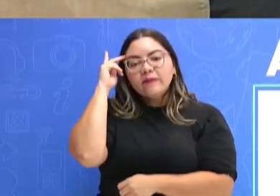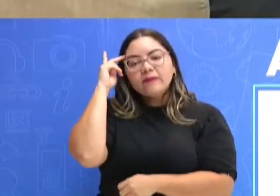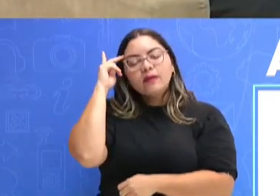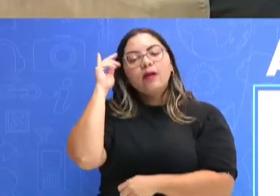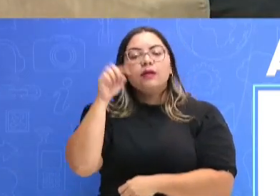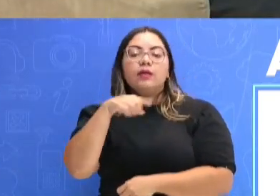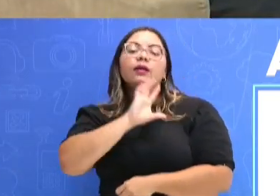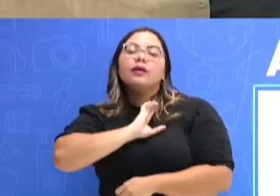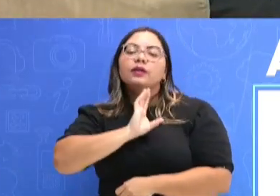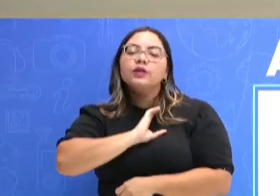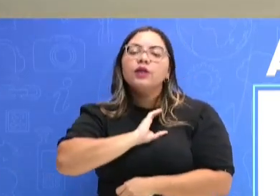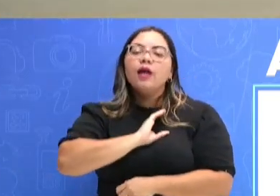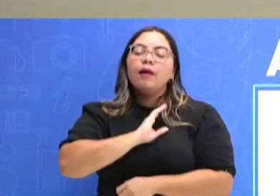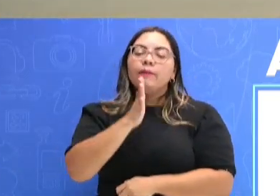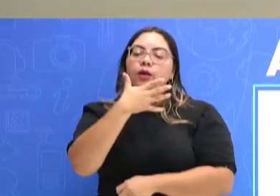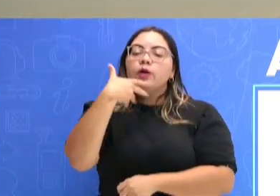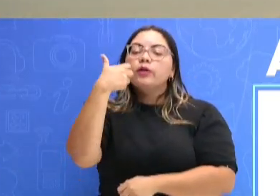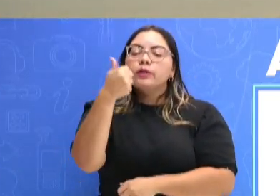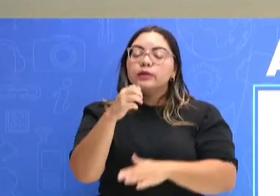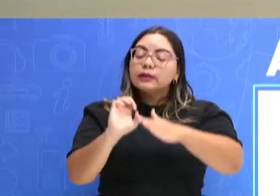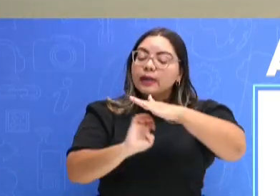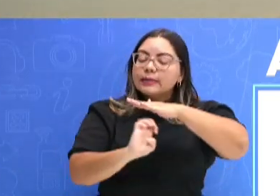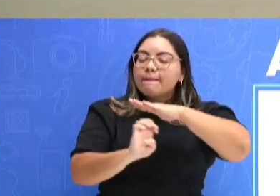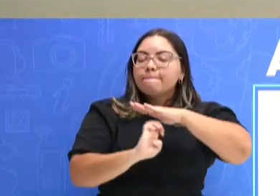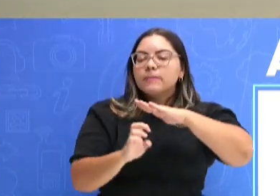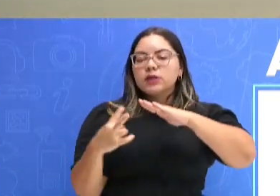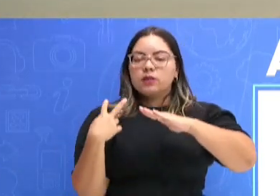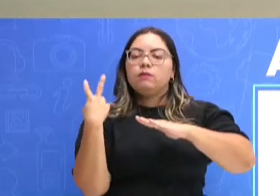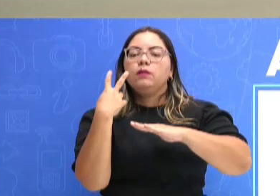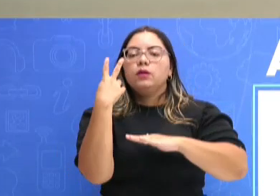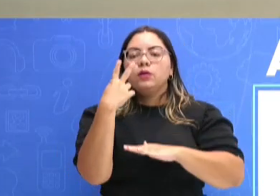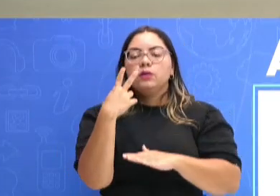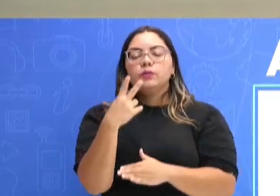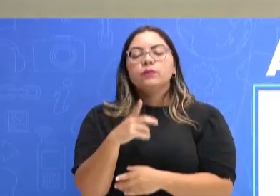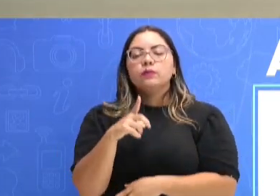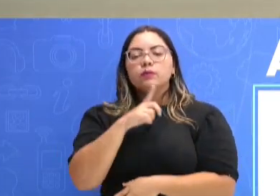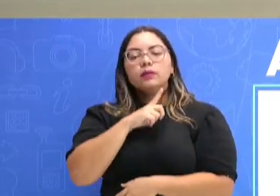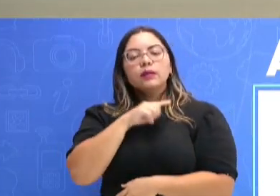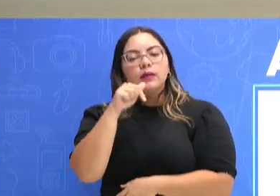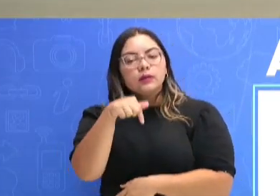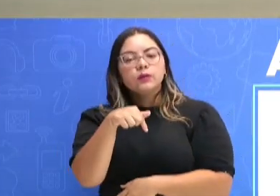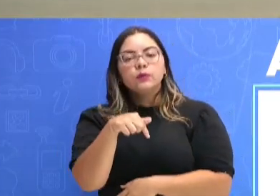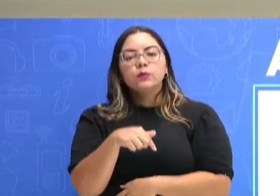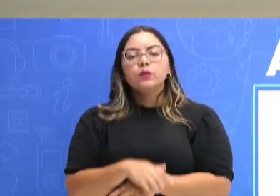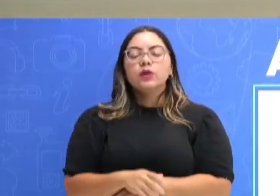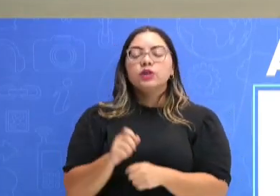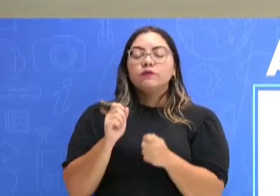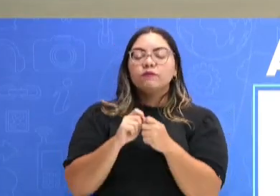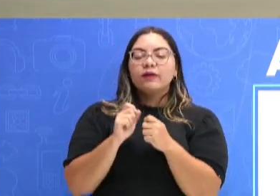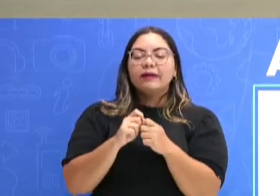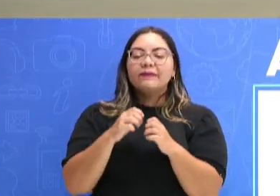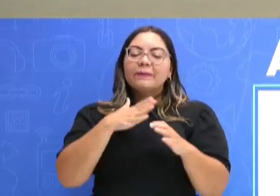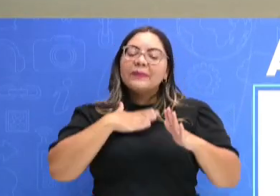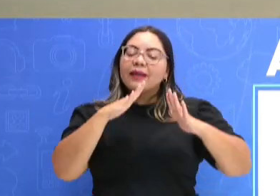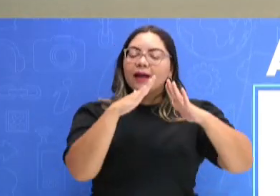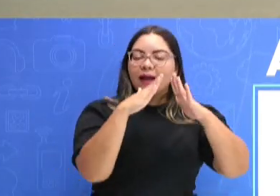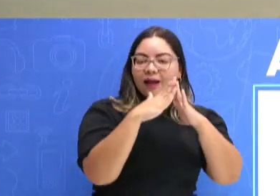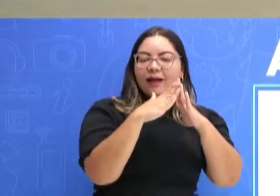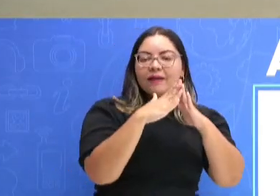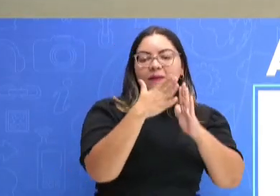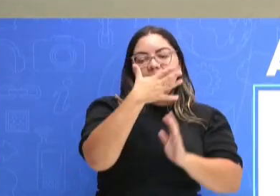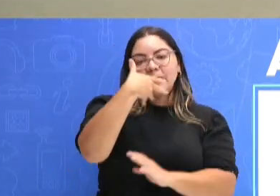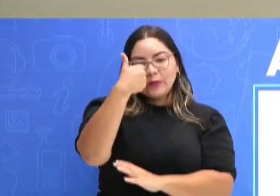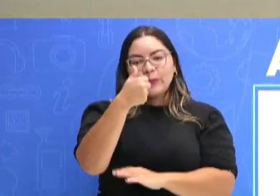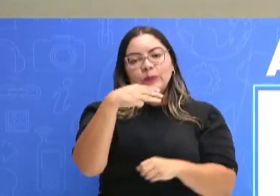emprego. A gente valorizando o comércio para o sítio menor. Os impostos municipais agora terão essa facilidade. Quando a gente coloca Minha Casa é Melhor